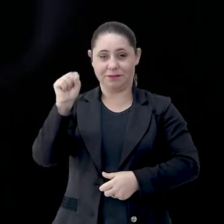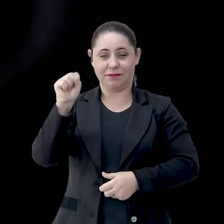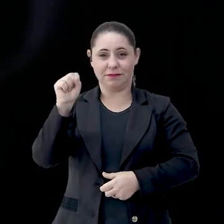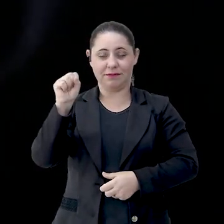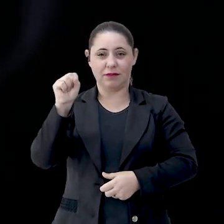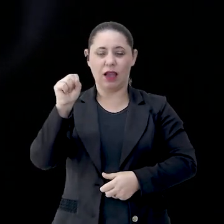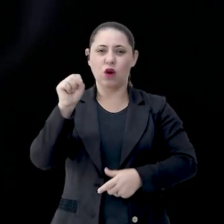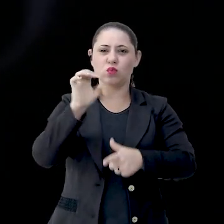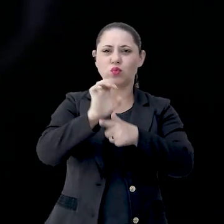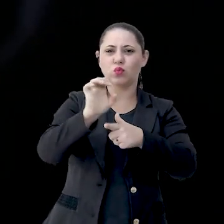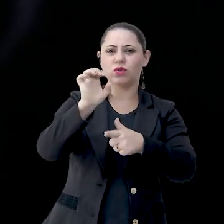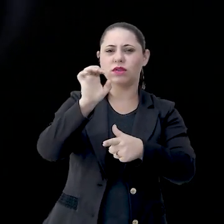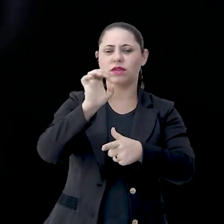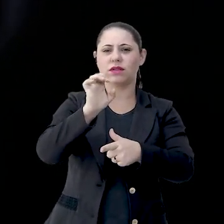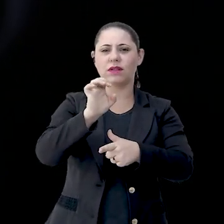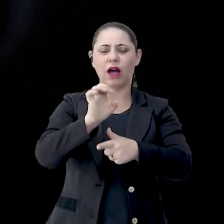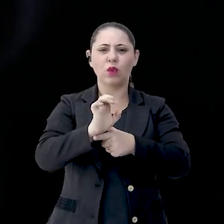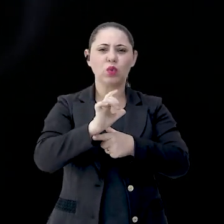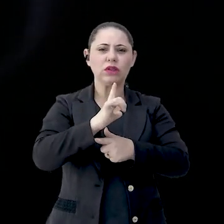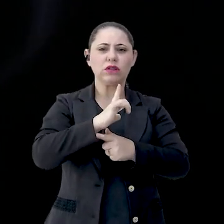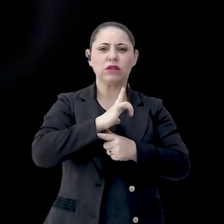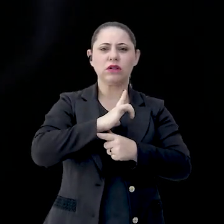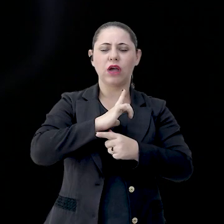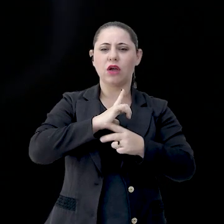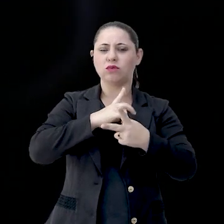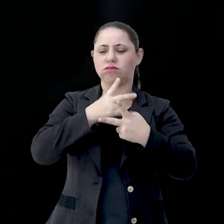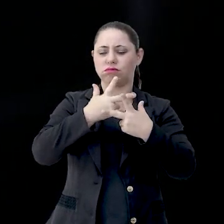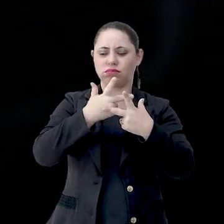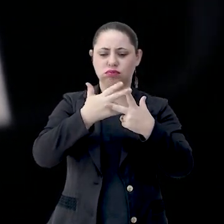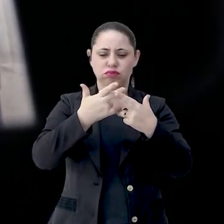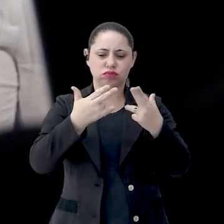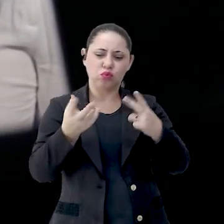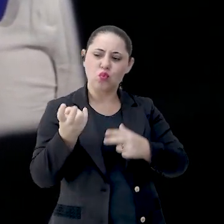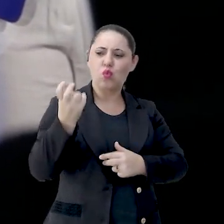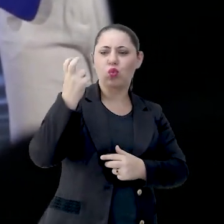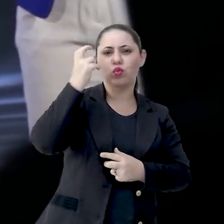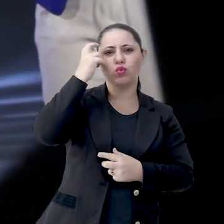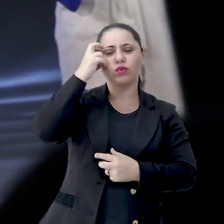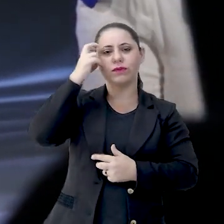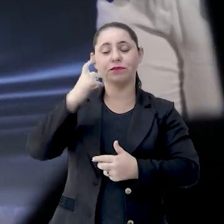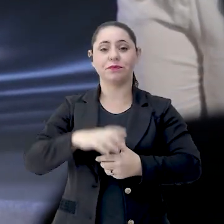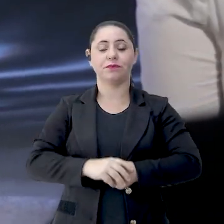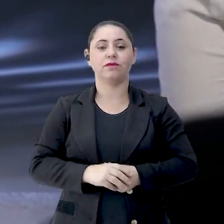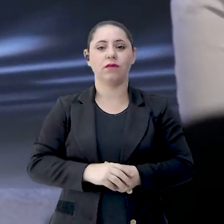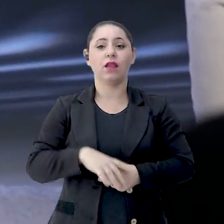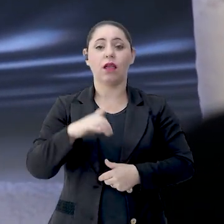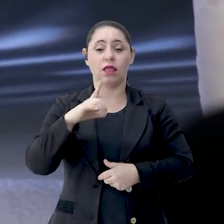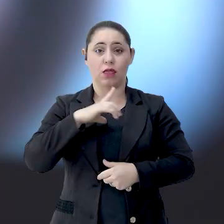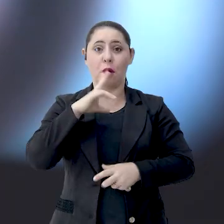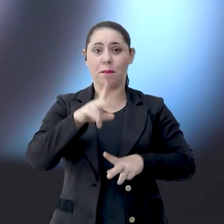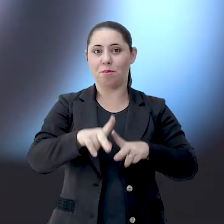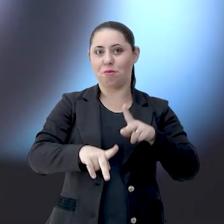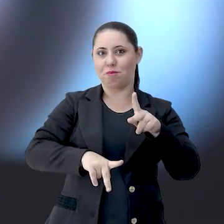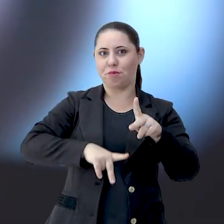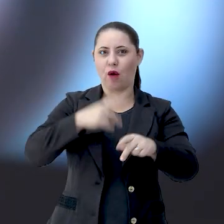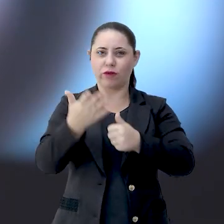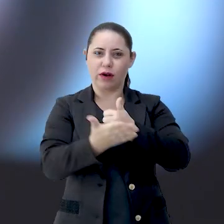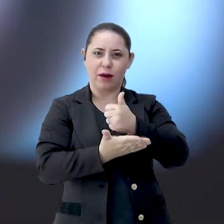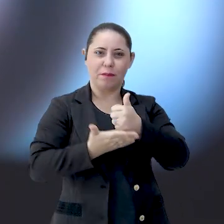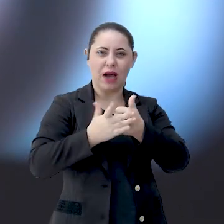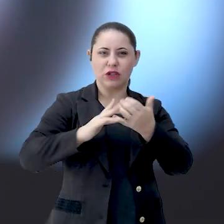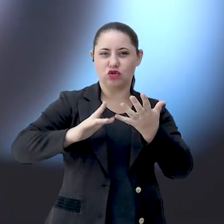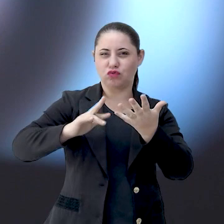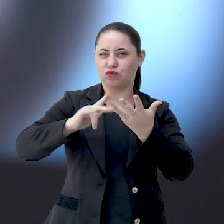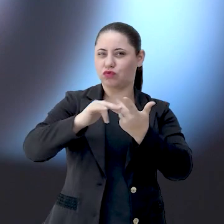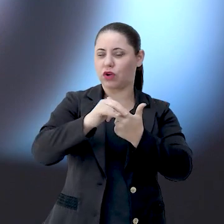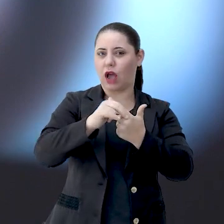Mato Grosso do Sul, um estado que abrange a multiculturalidade. Que tem em seu povo a